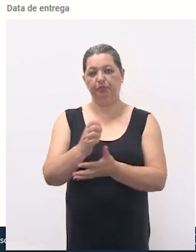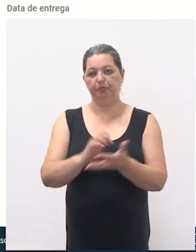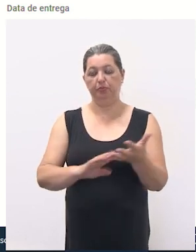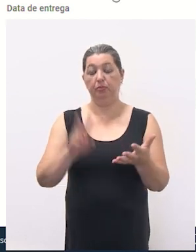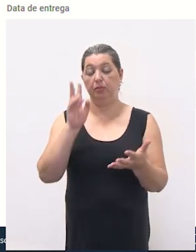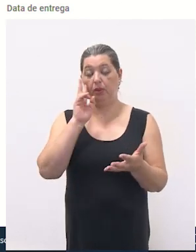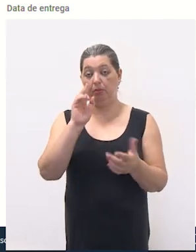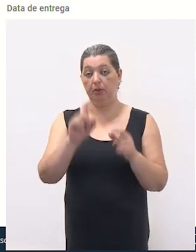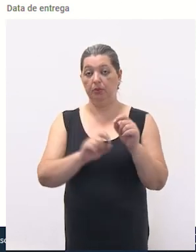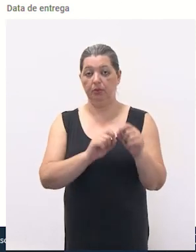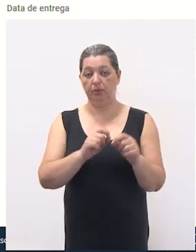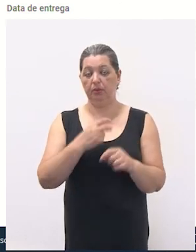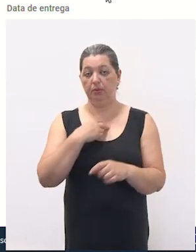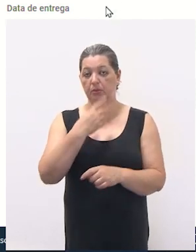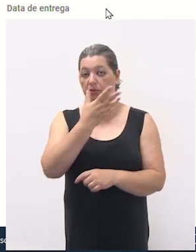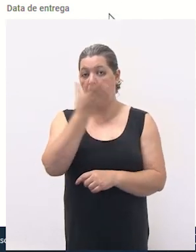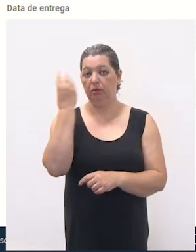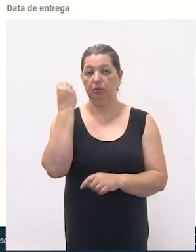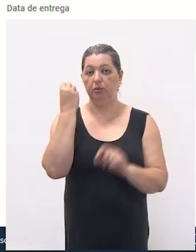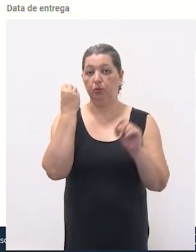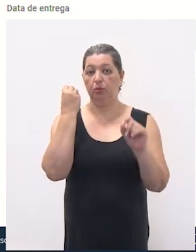pessoal, não se esqueça